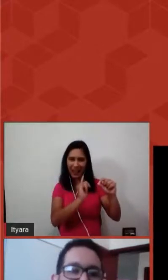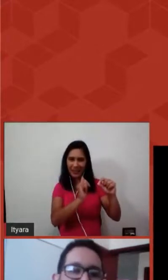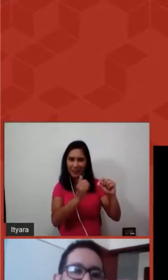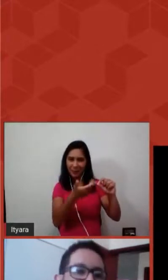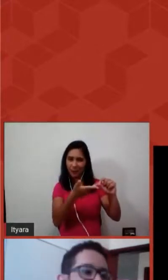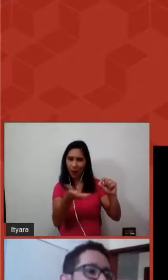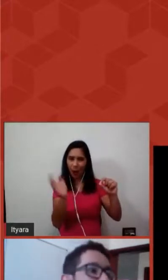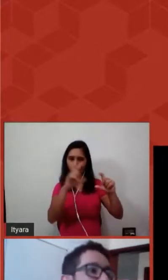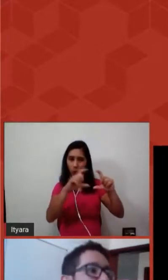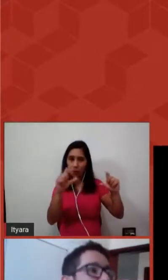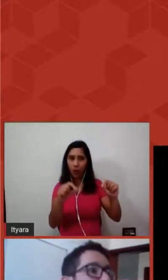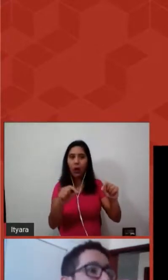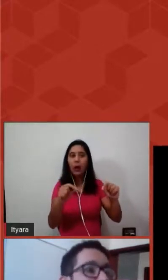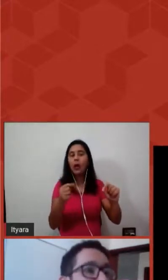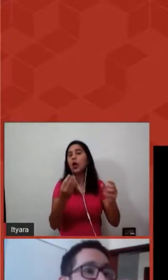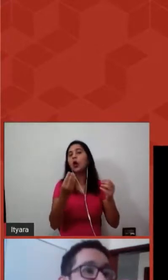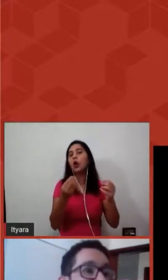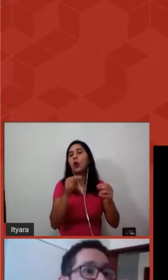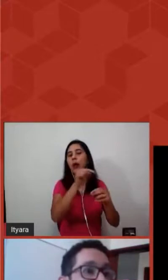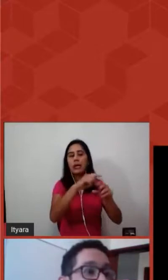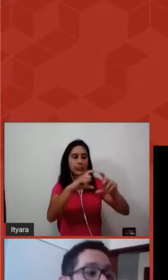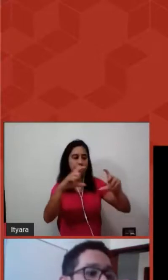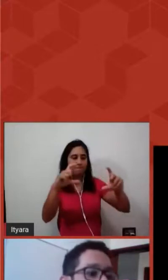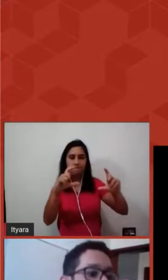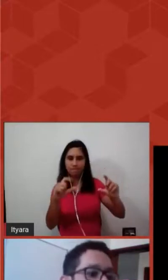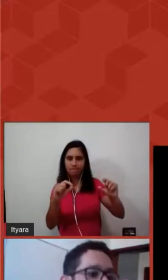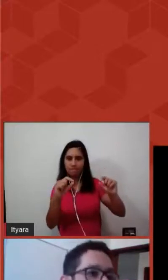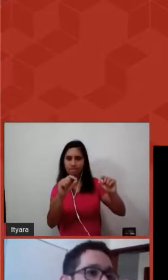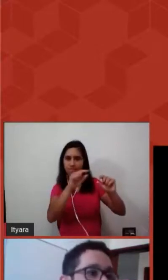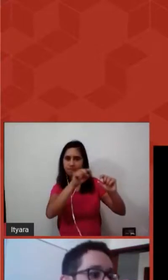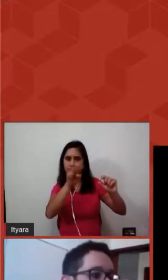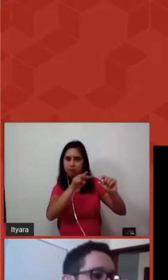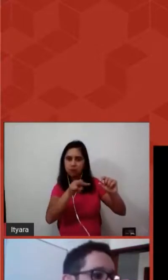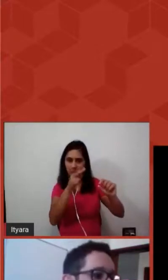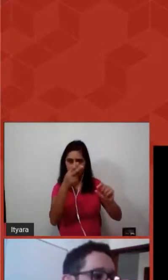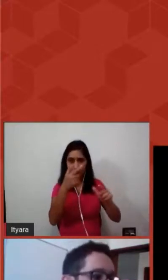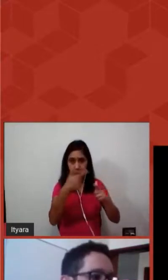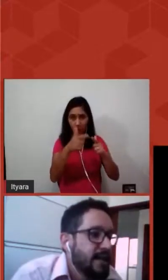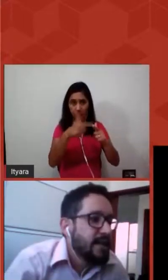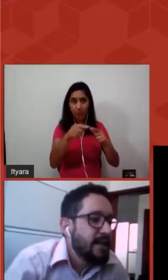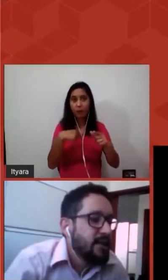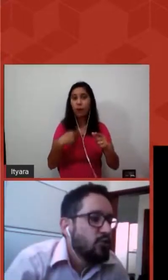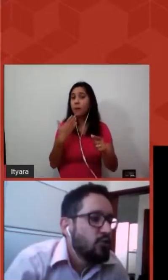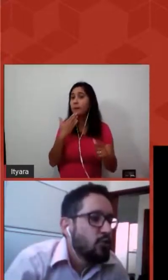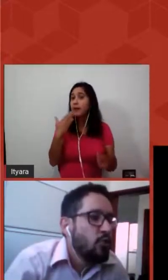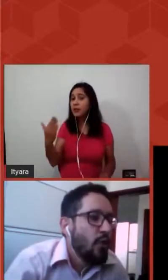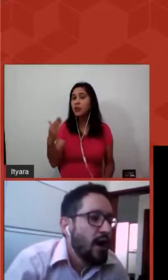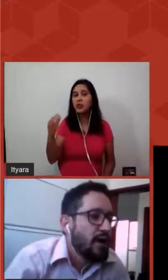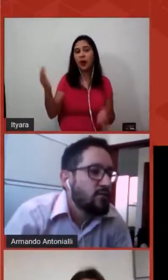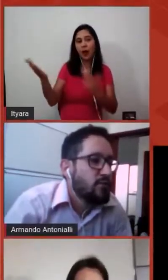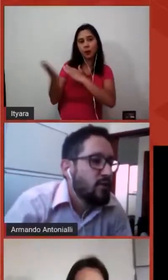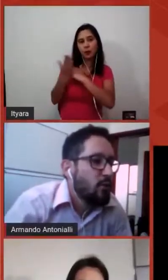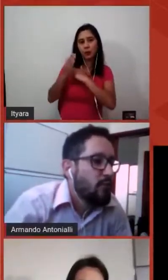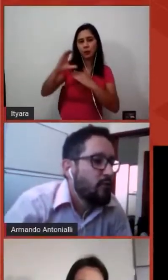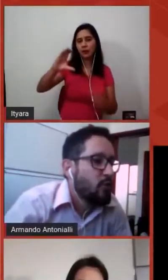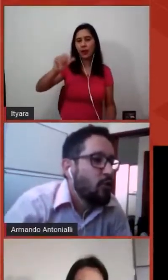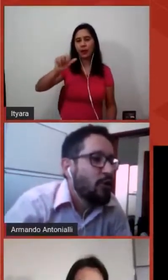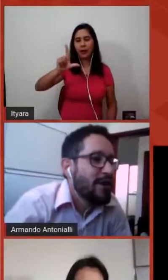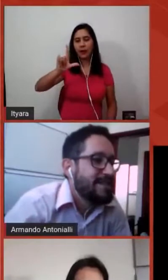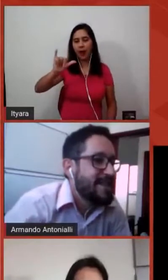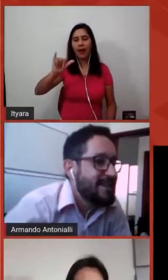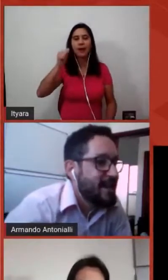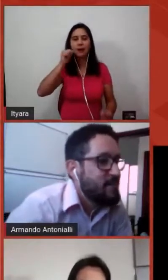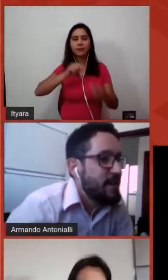dramatizar essa situação problema com vocês, pessoal, eu vou pedir a ajuda da Kali e do Conrado. Por